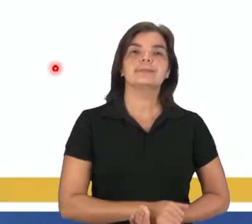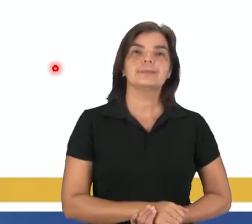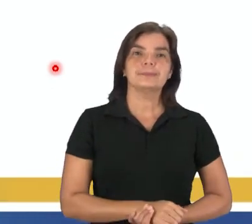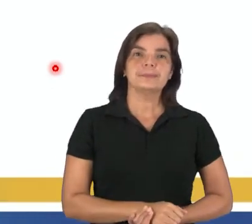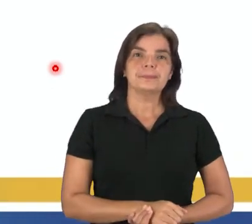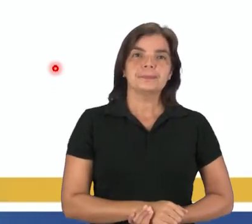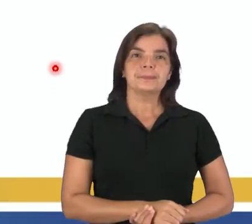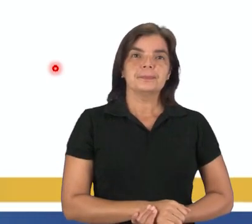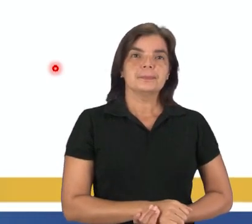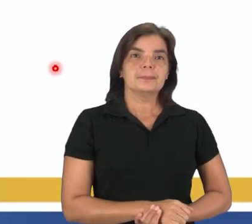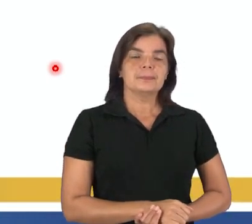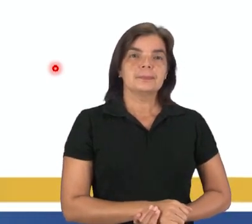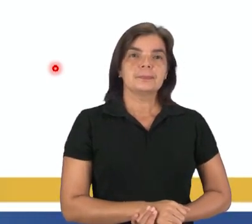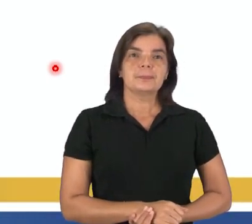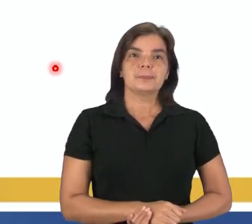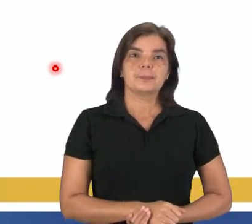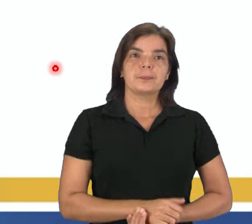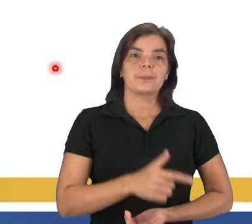501.